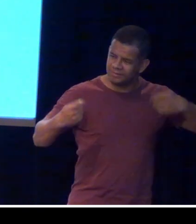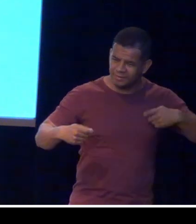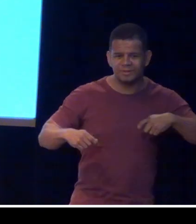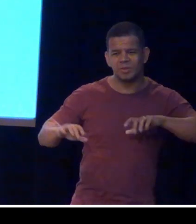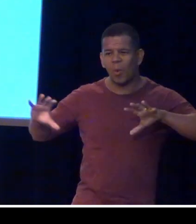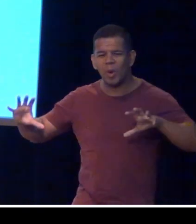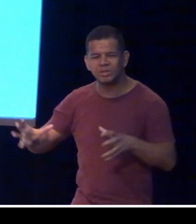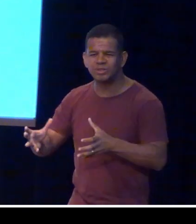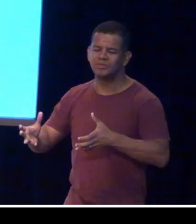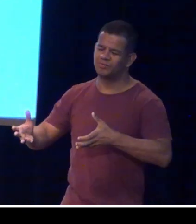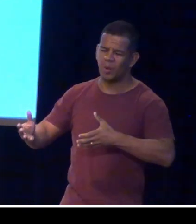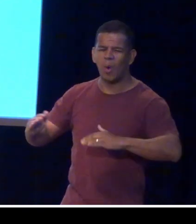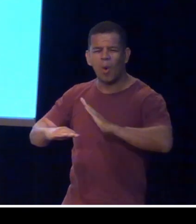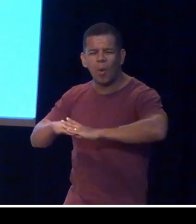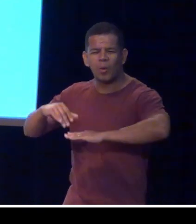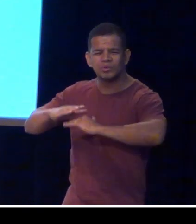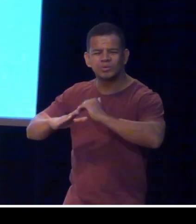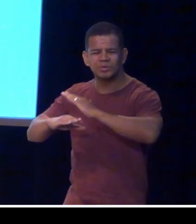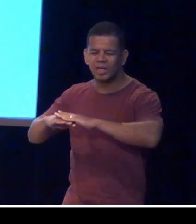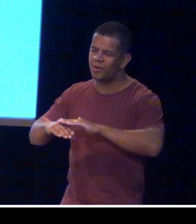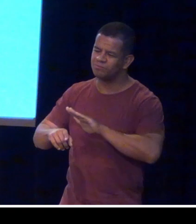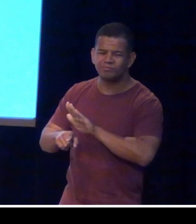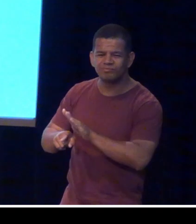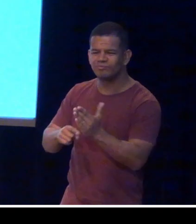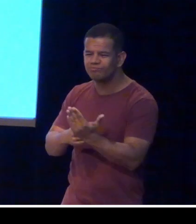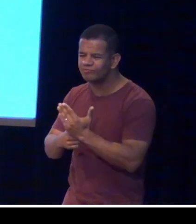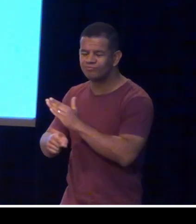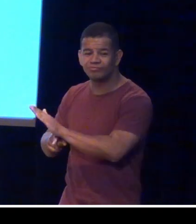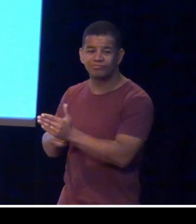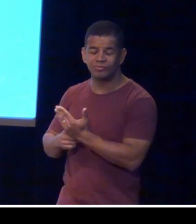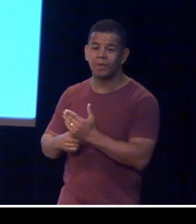coletiva. E aí, como diz o nosso amigo Tiago, professor